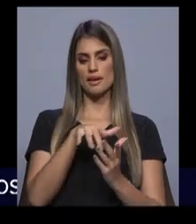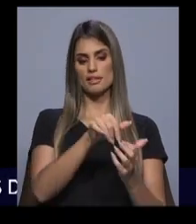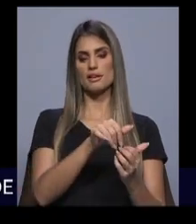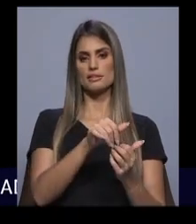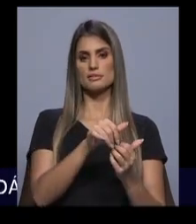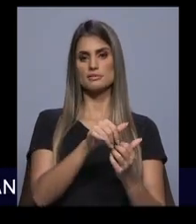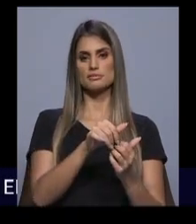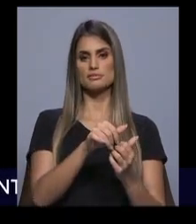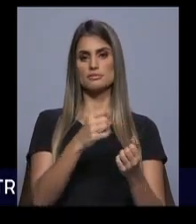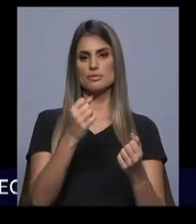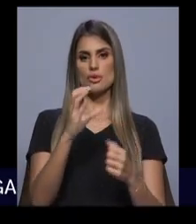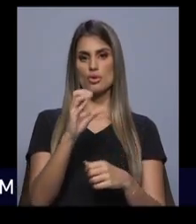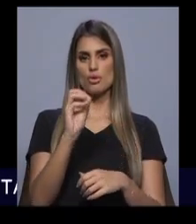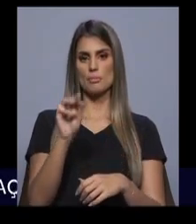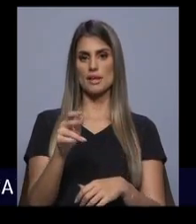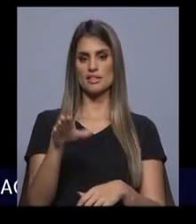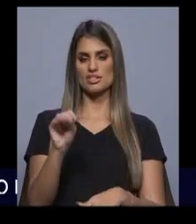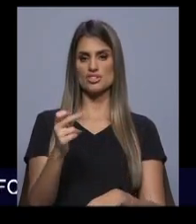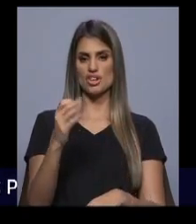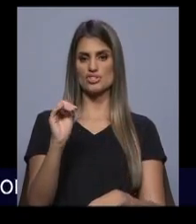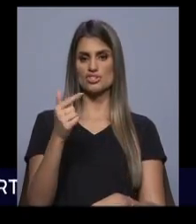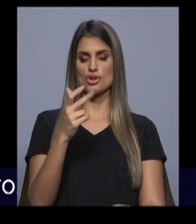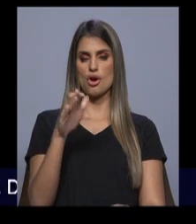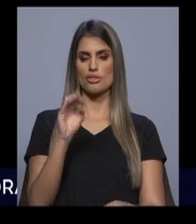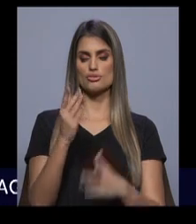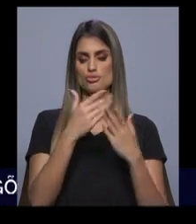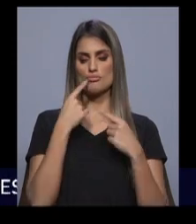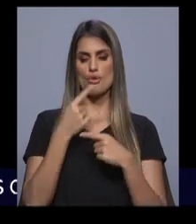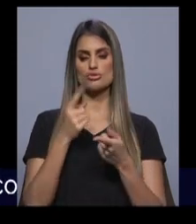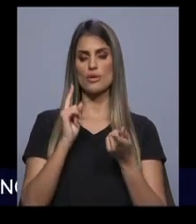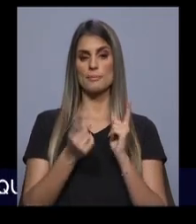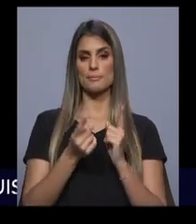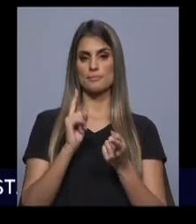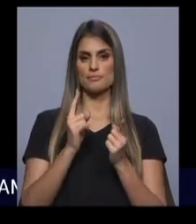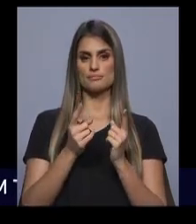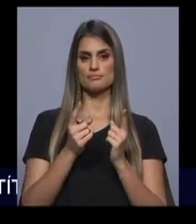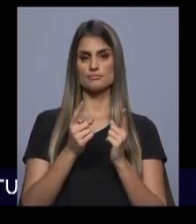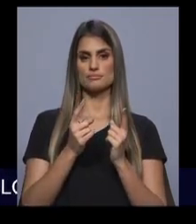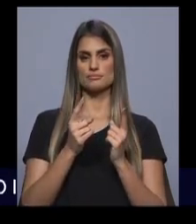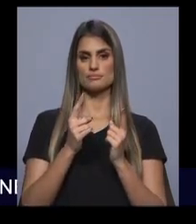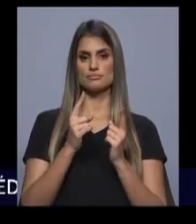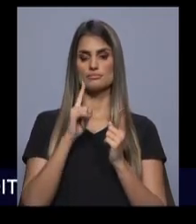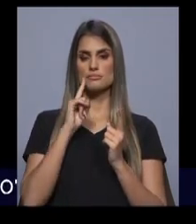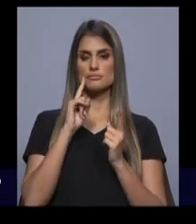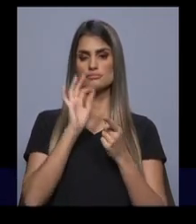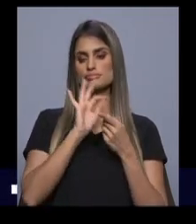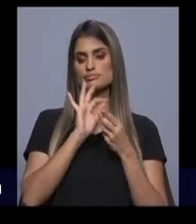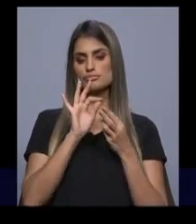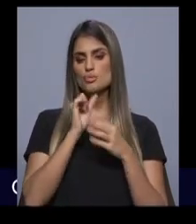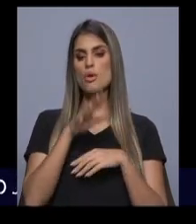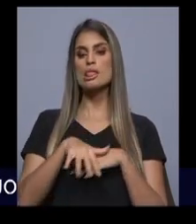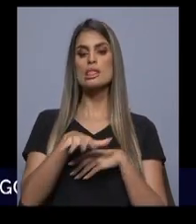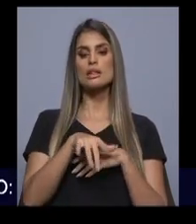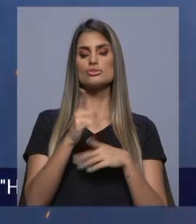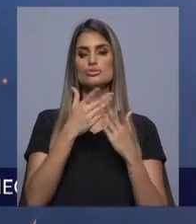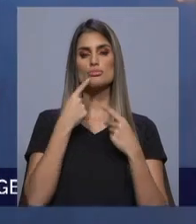através do choque com cometas, com asteroides, este estudo diz-nos que, mas de onde é que estavam esses primeiros elementos químicos? E este